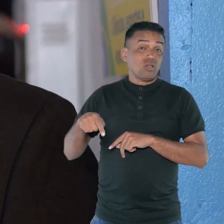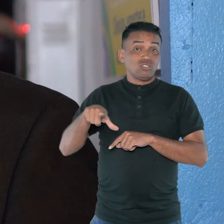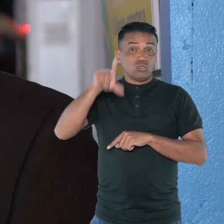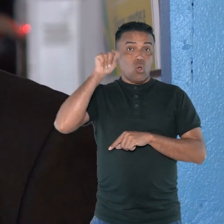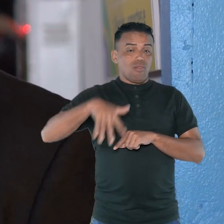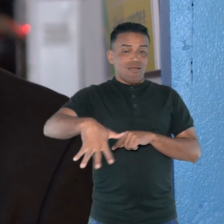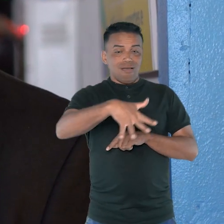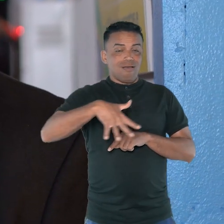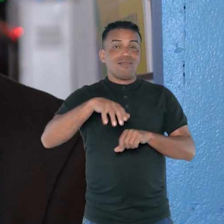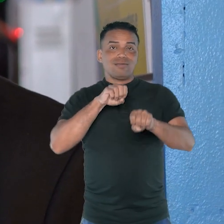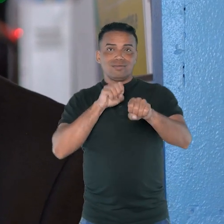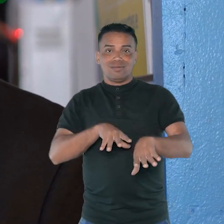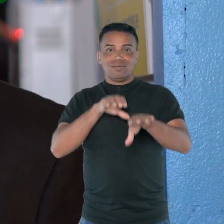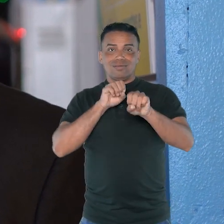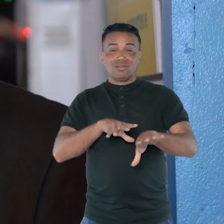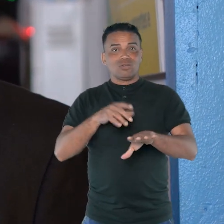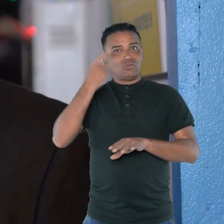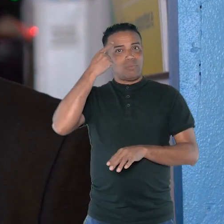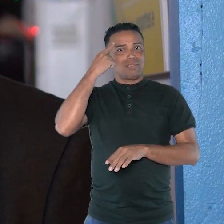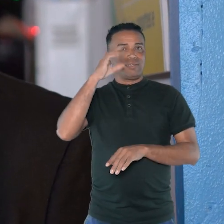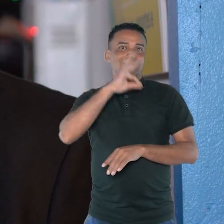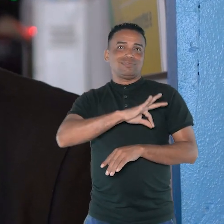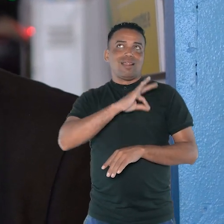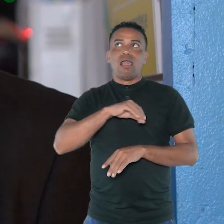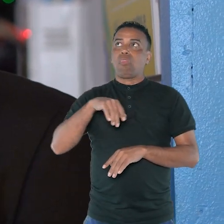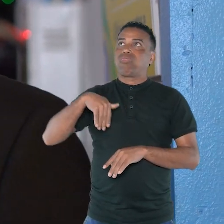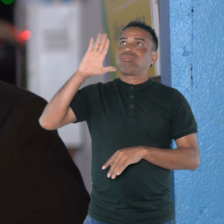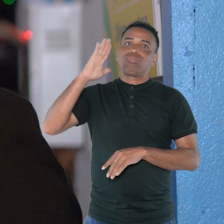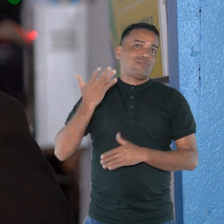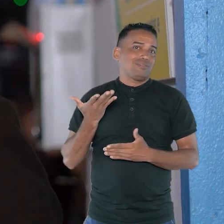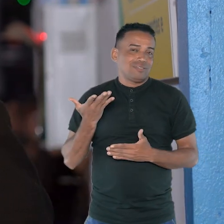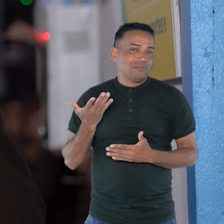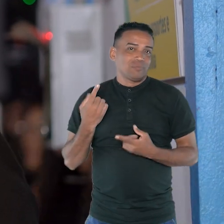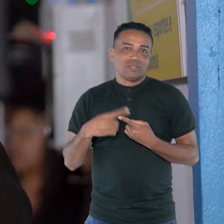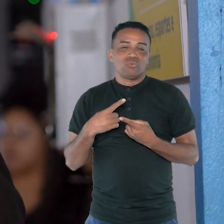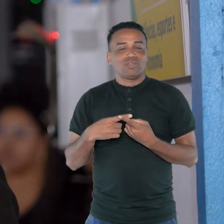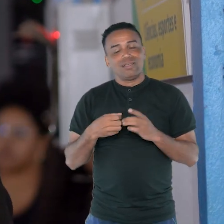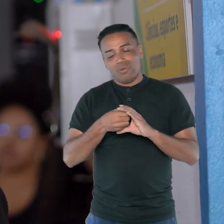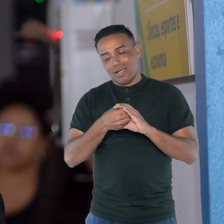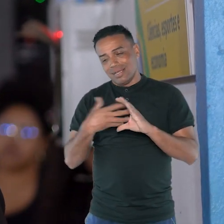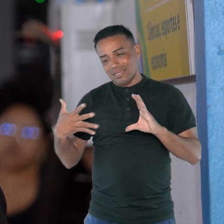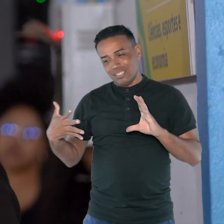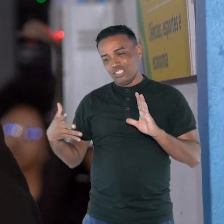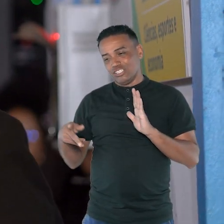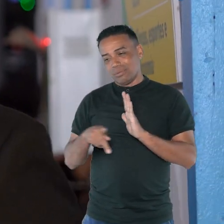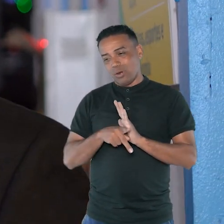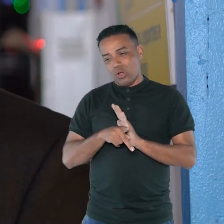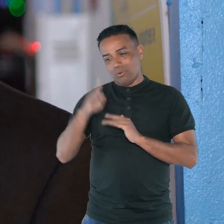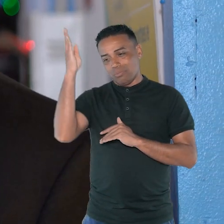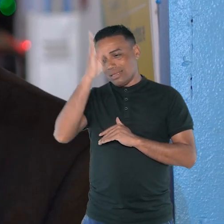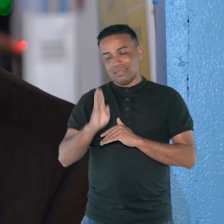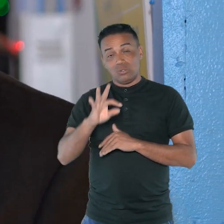educação, em nenhuma instância a gente está pensando no dinheiro, obviamente, porque não é uma das características marcantes de ser professor no